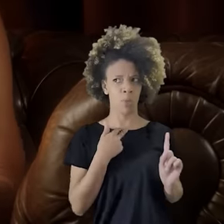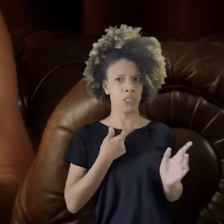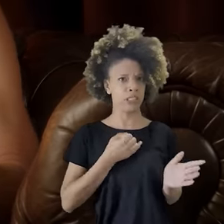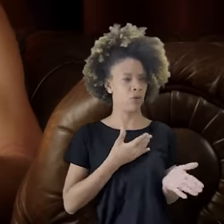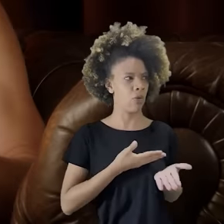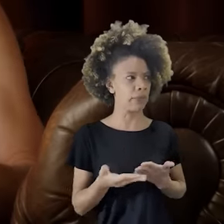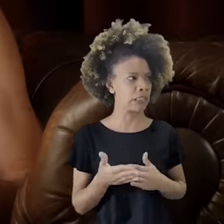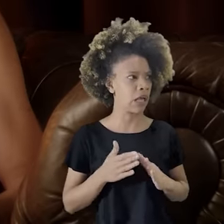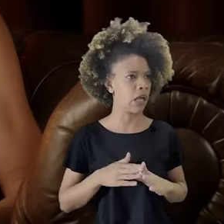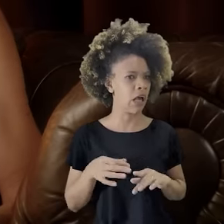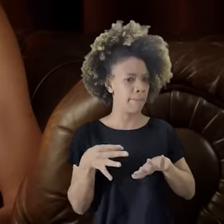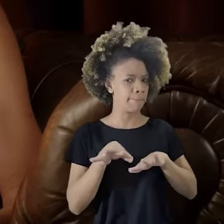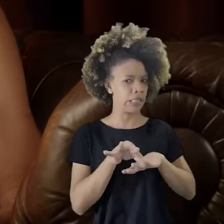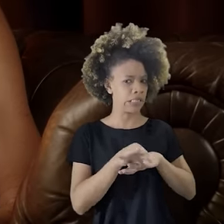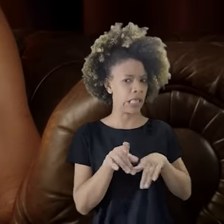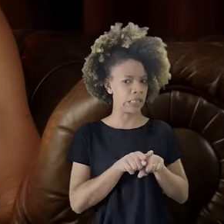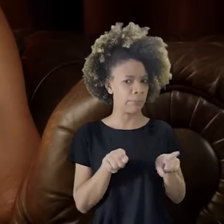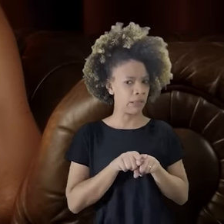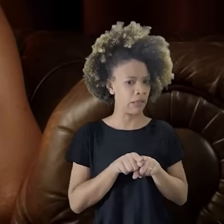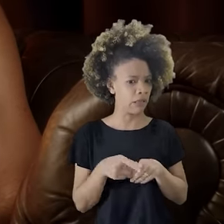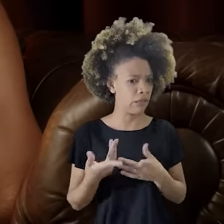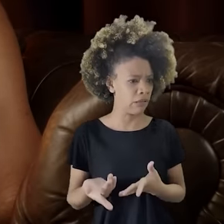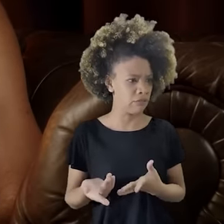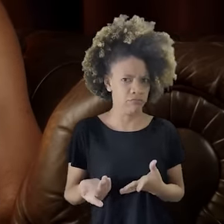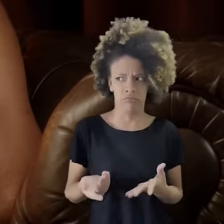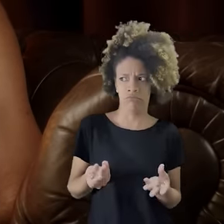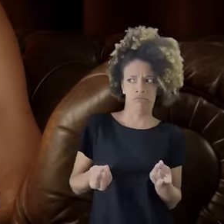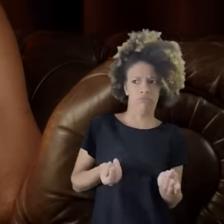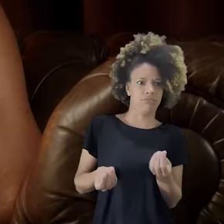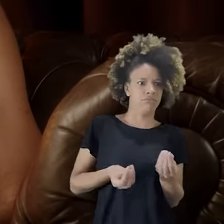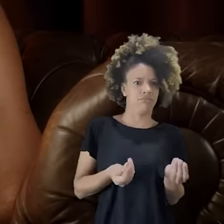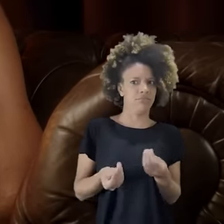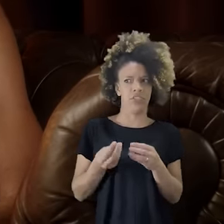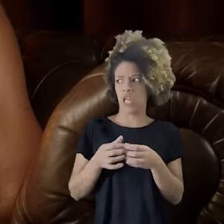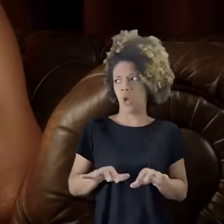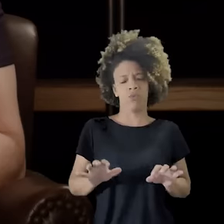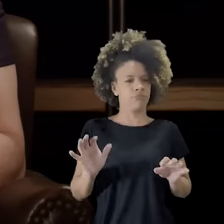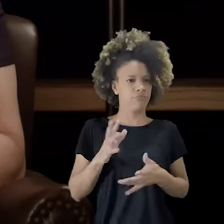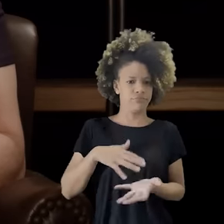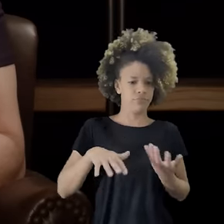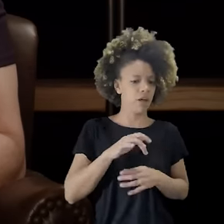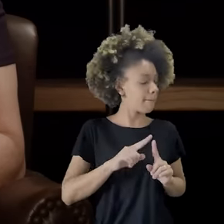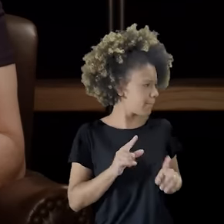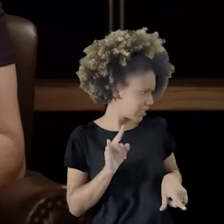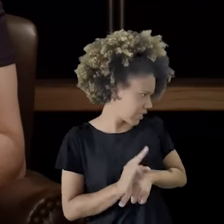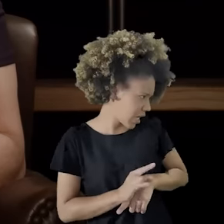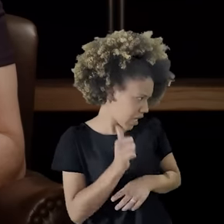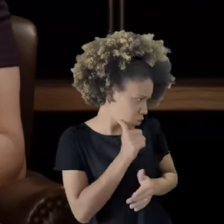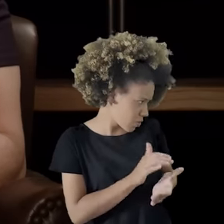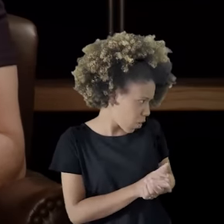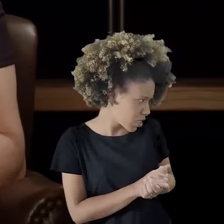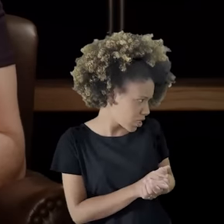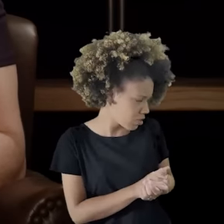Se começar a pintar minha unha também é vai ser uma catástrofe né mas Você traía seu